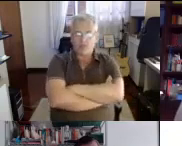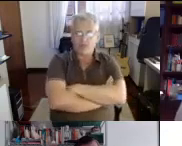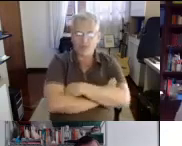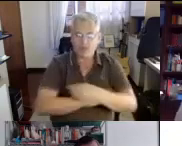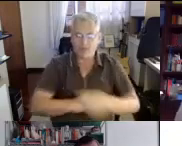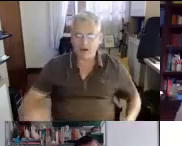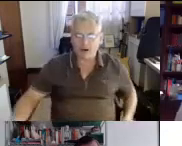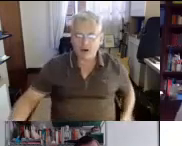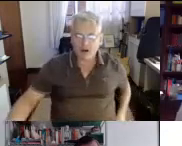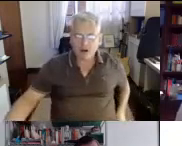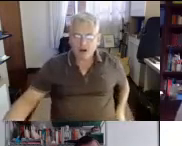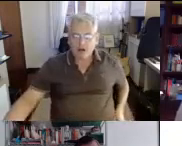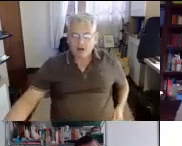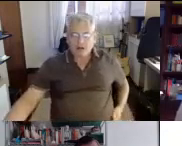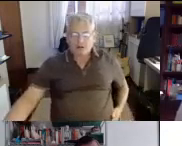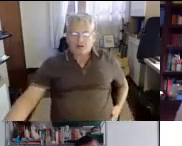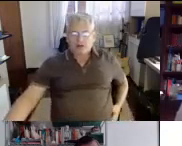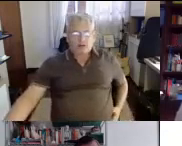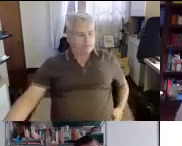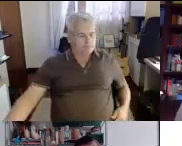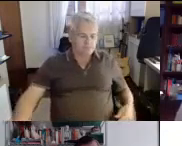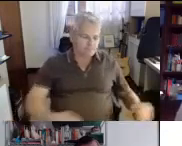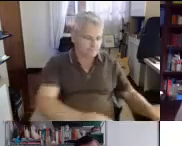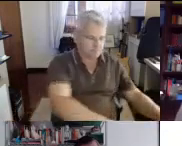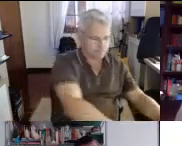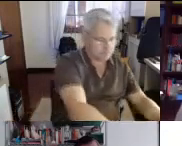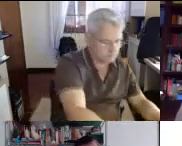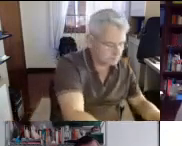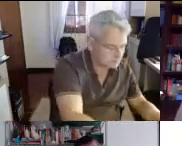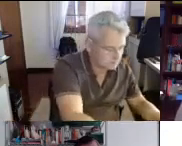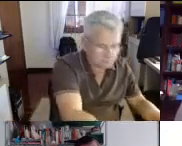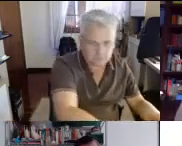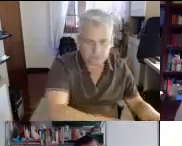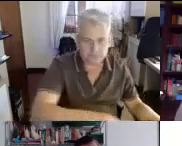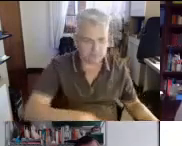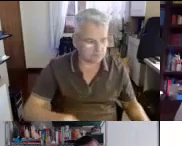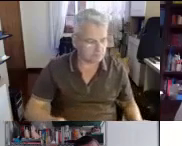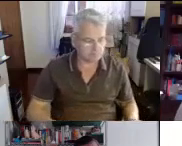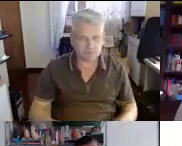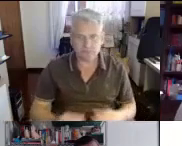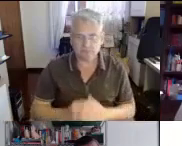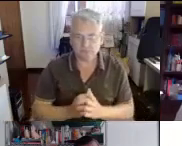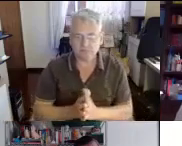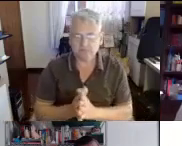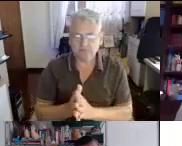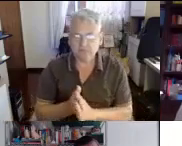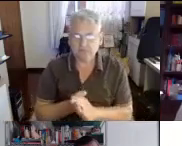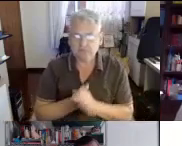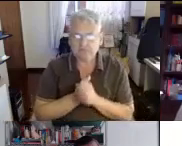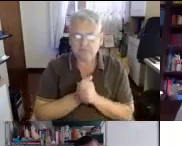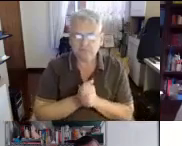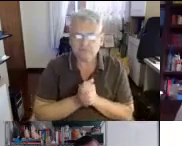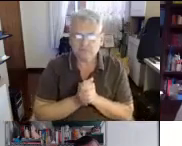o início de abril, eu consigo fazer a redação final e fazer a defesa, então, da dissertação.